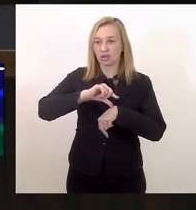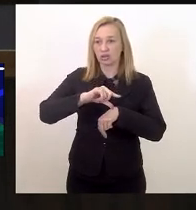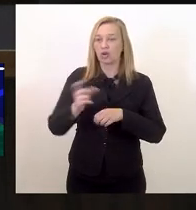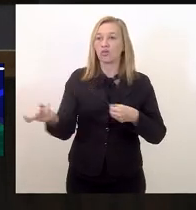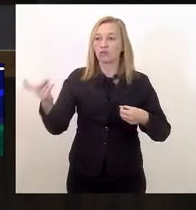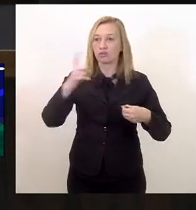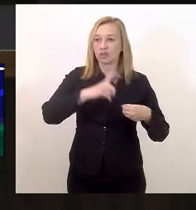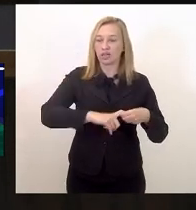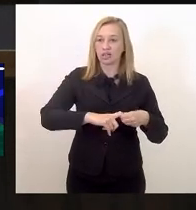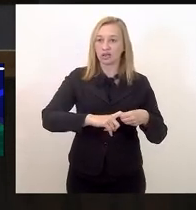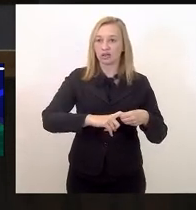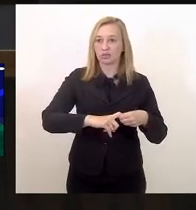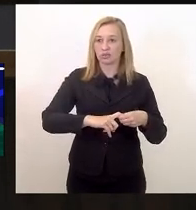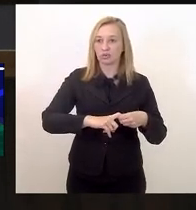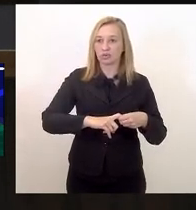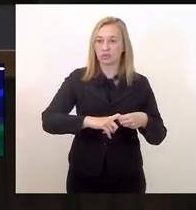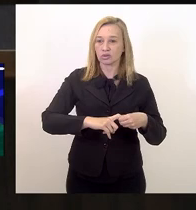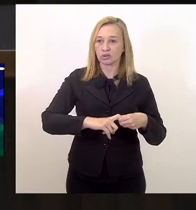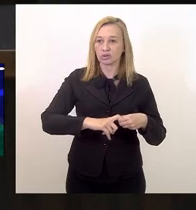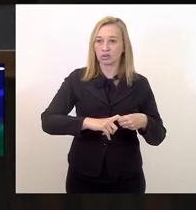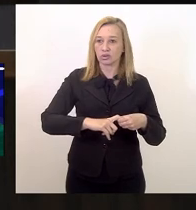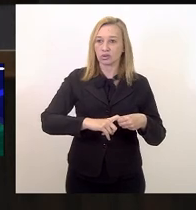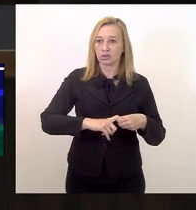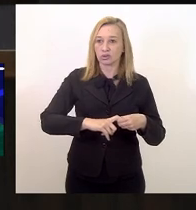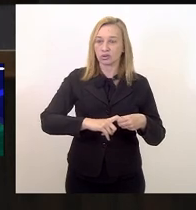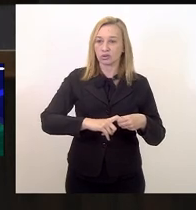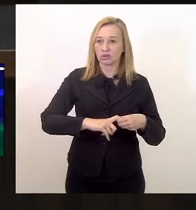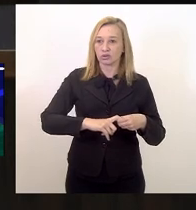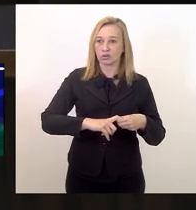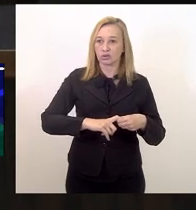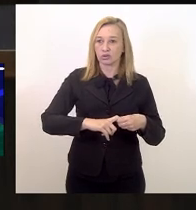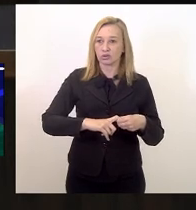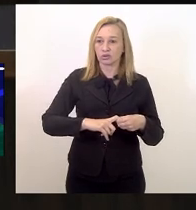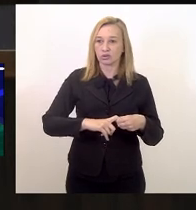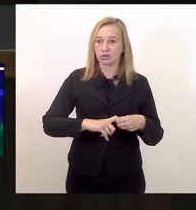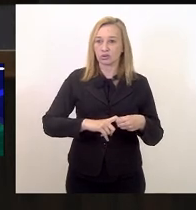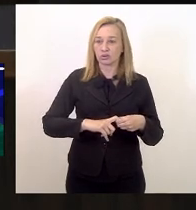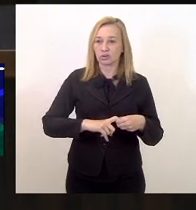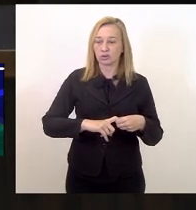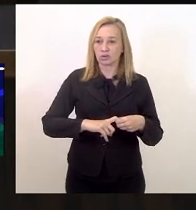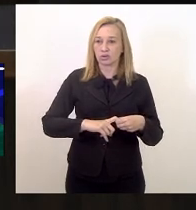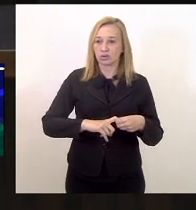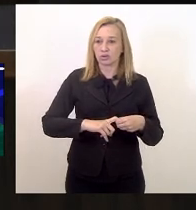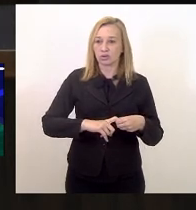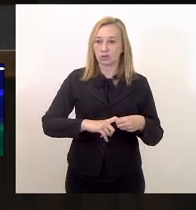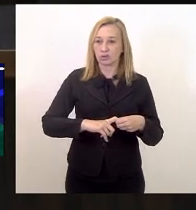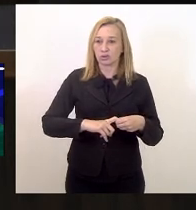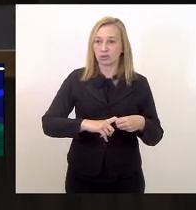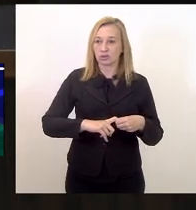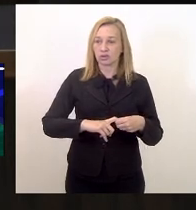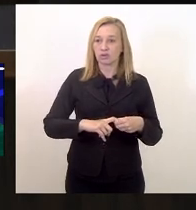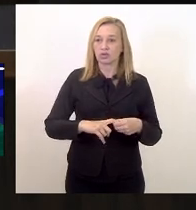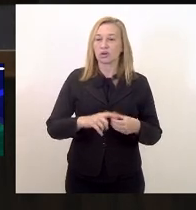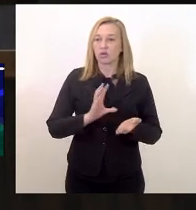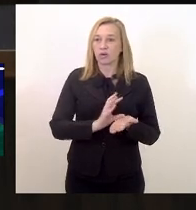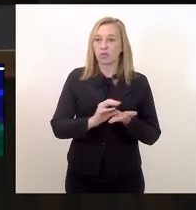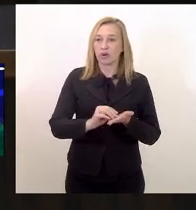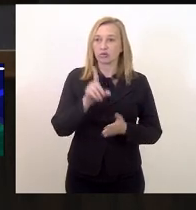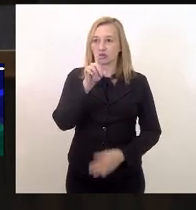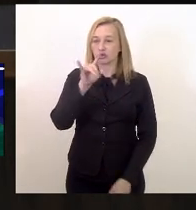retornaremos com a pauta do dia.